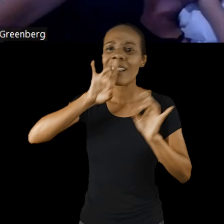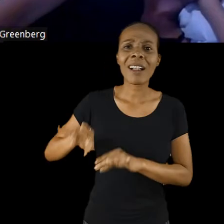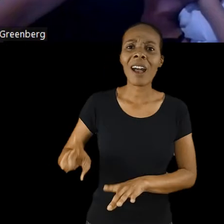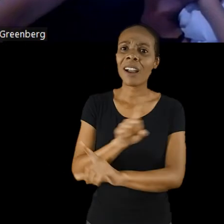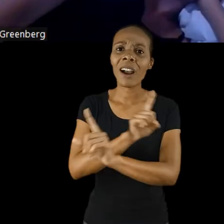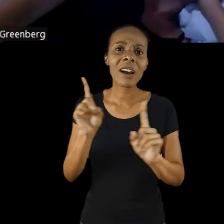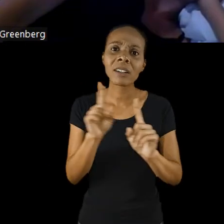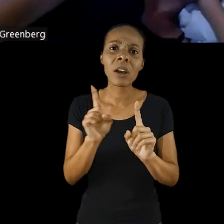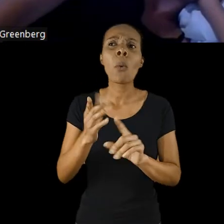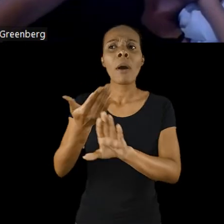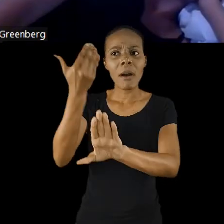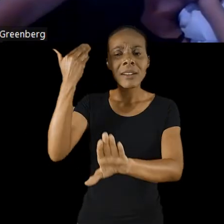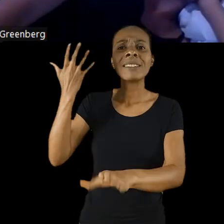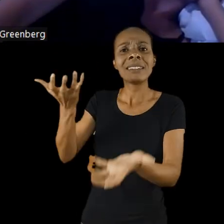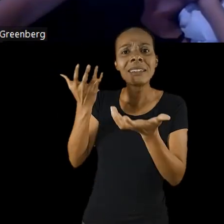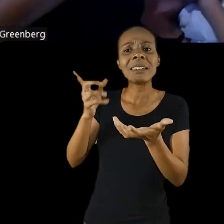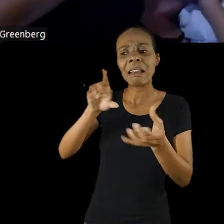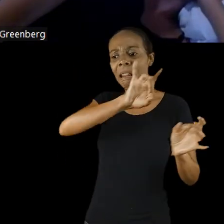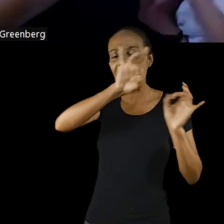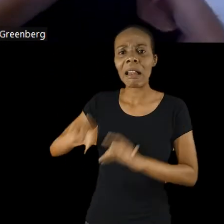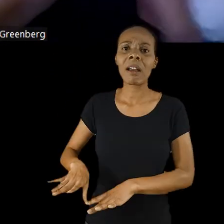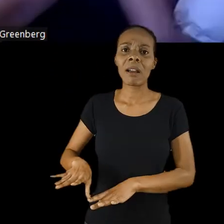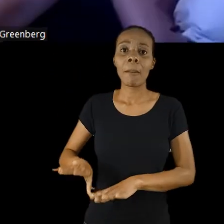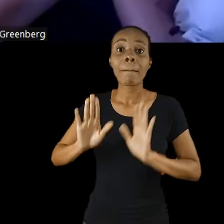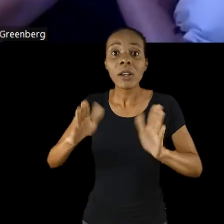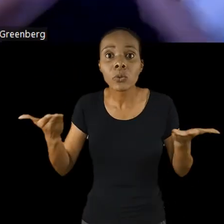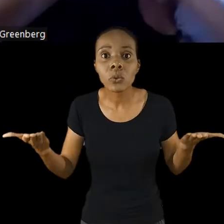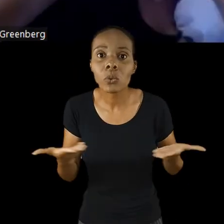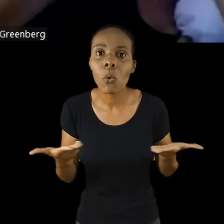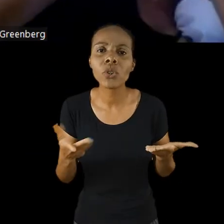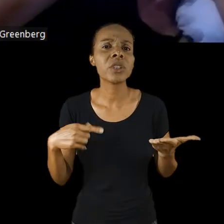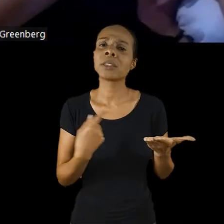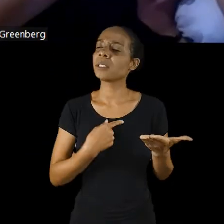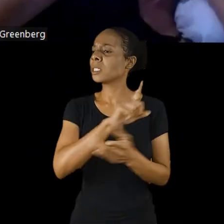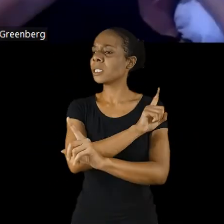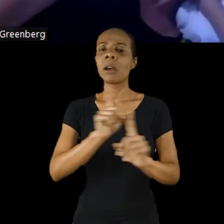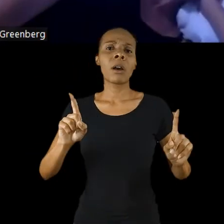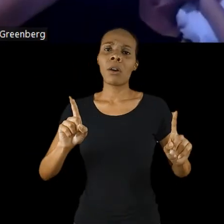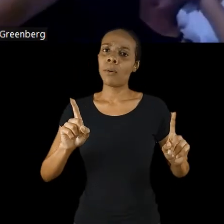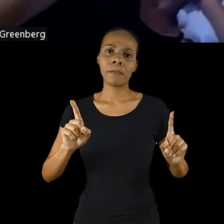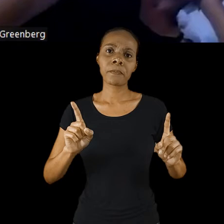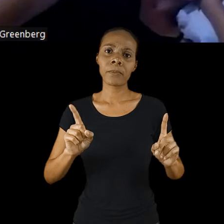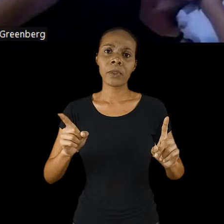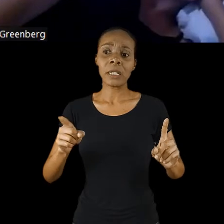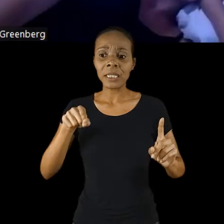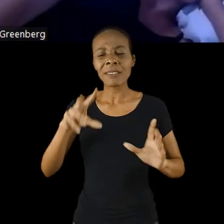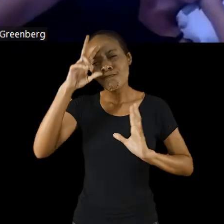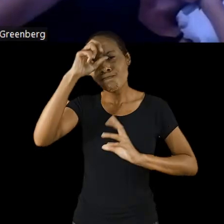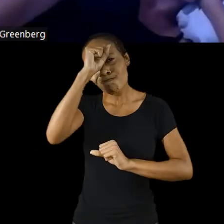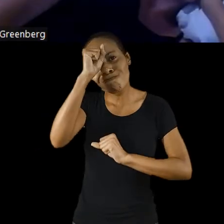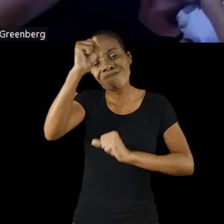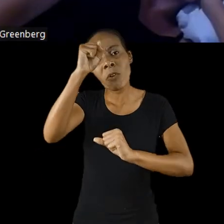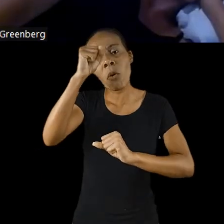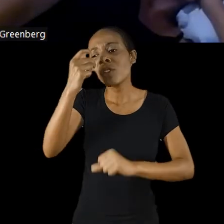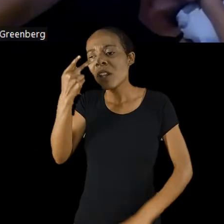gente abandonasse, e hoje a gente está cada vez mais falando que não, e isso é muito forte na sua música, na